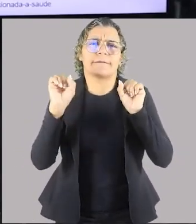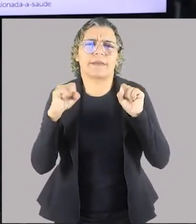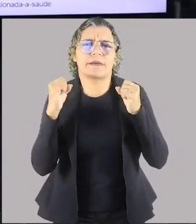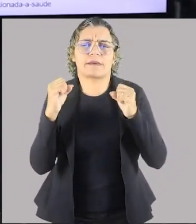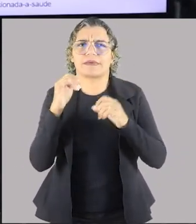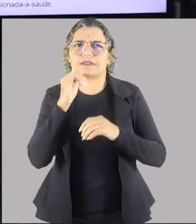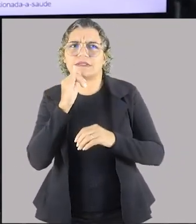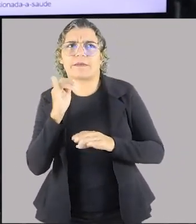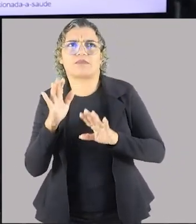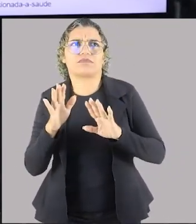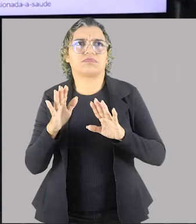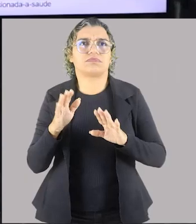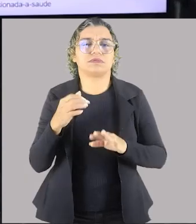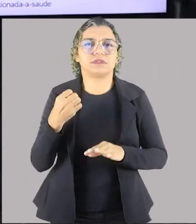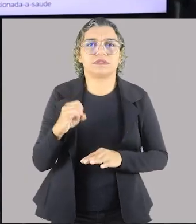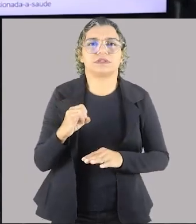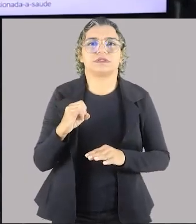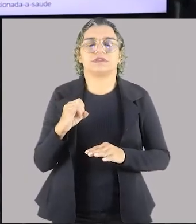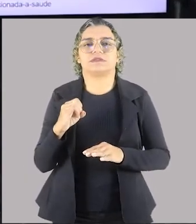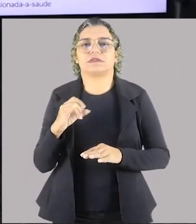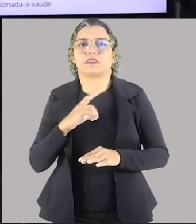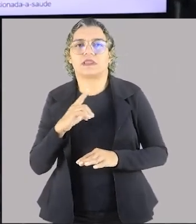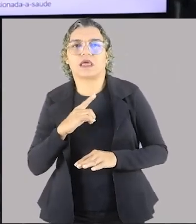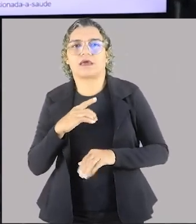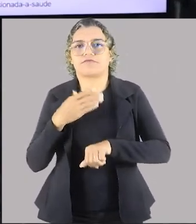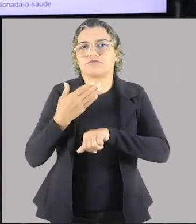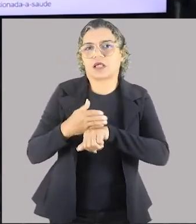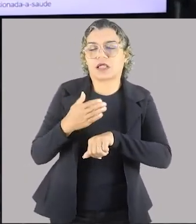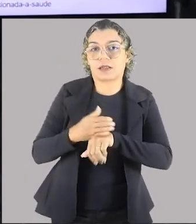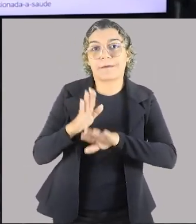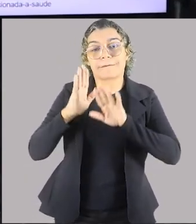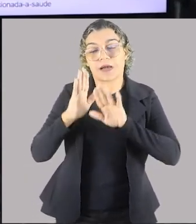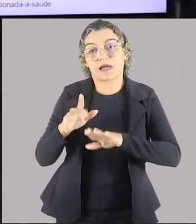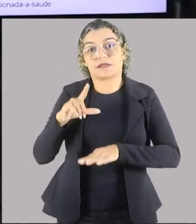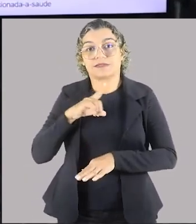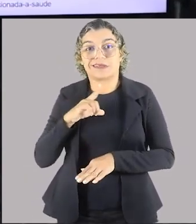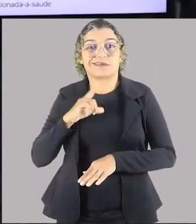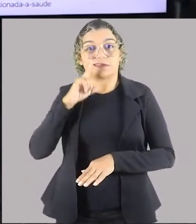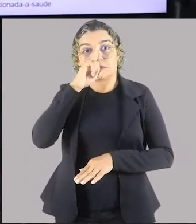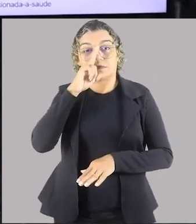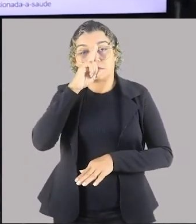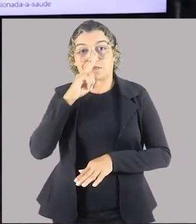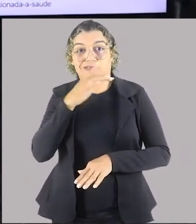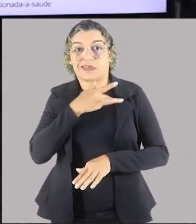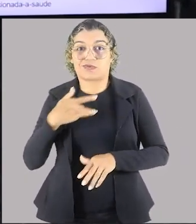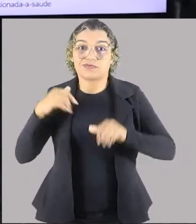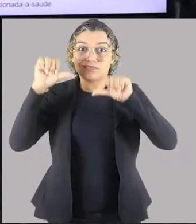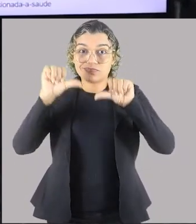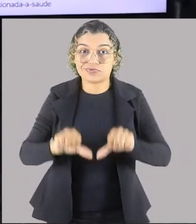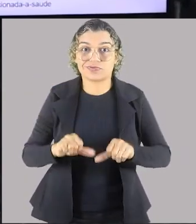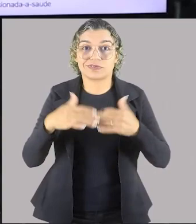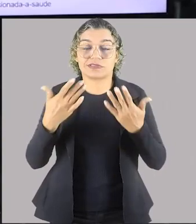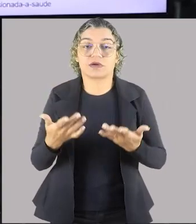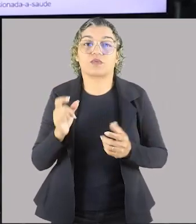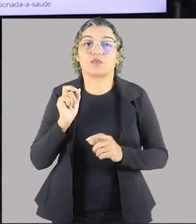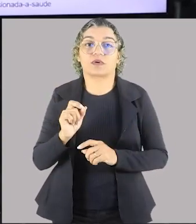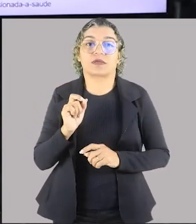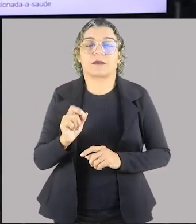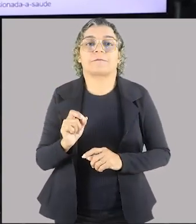quantidade, ele ainda estava correndo o risco de ter esses problemas de saúde. Por isso que chegou